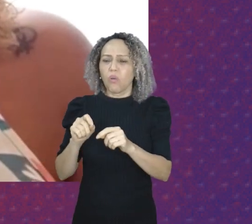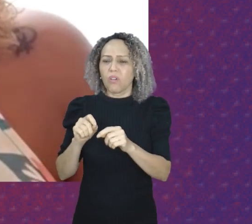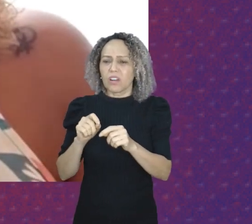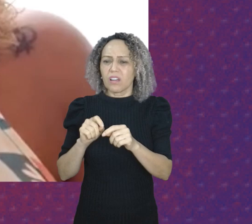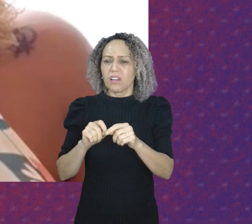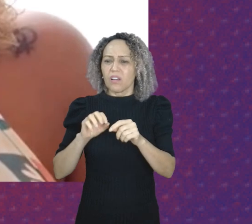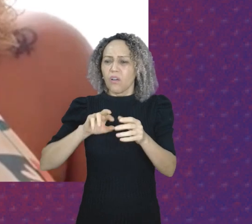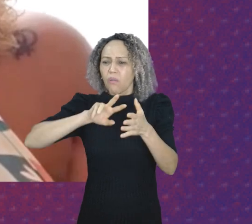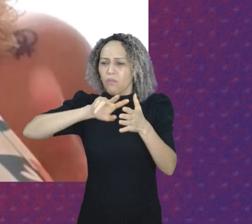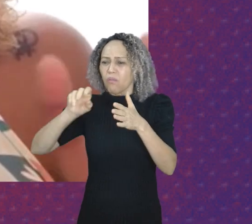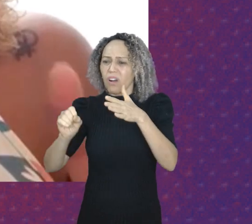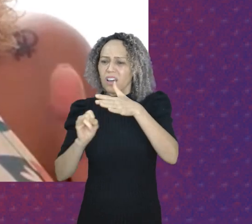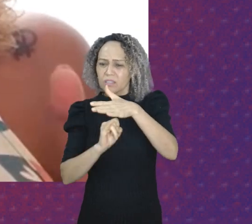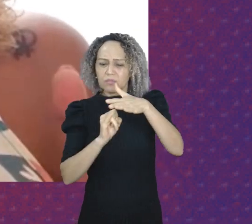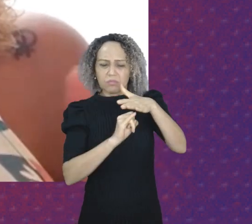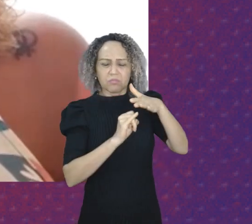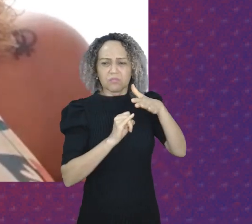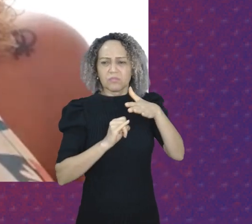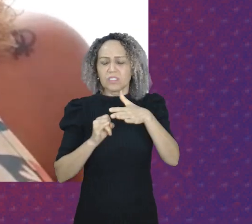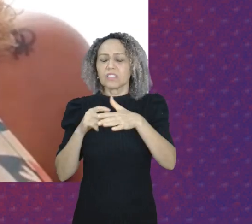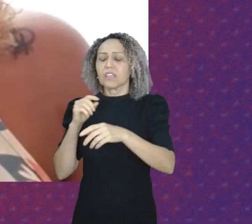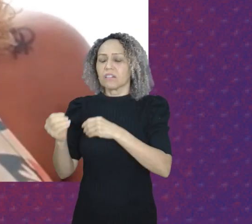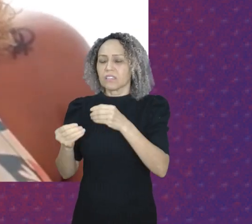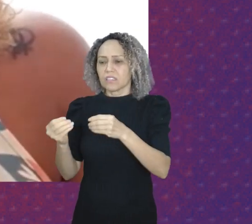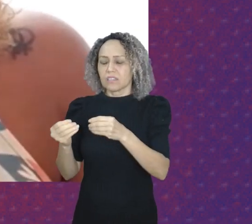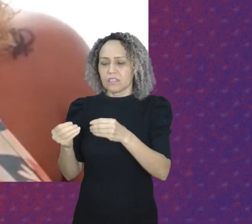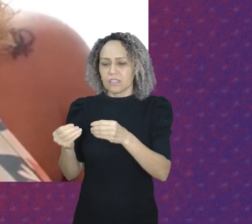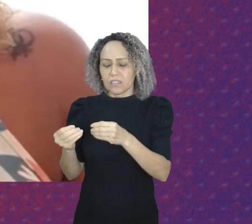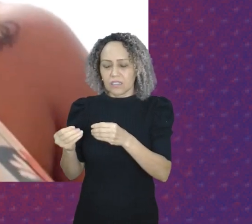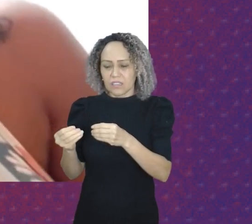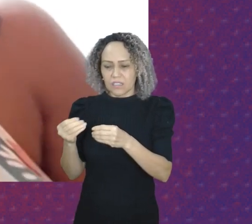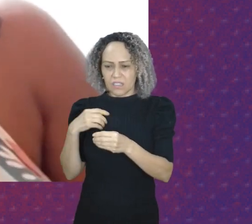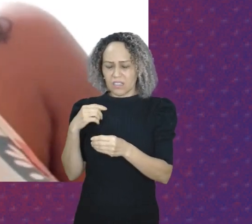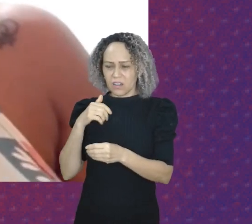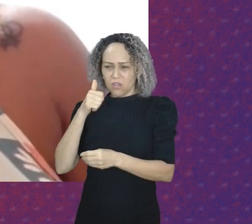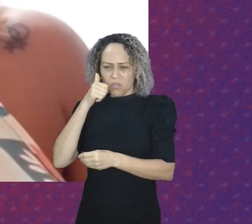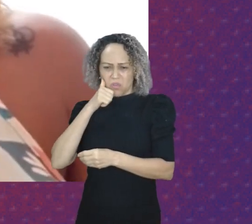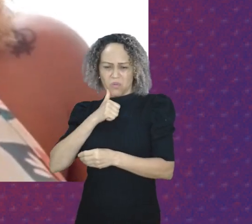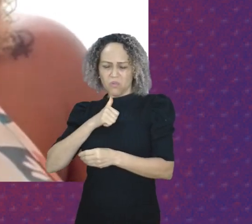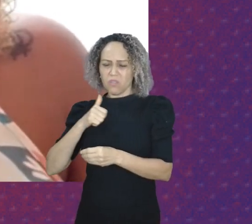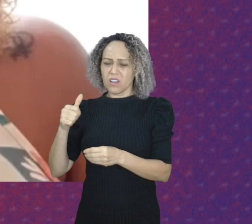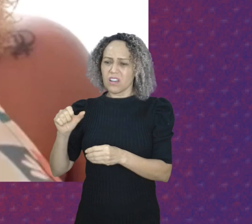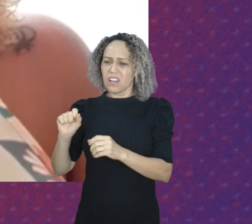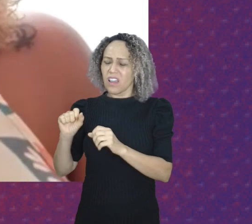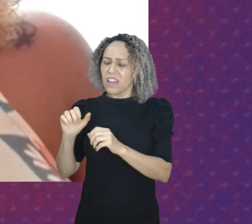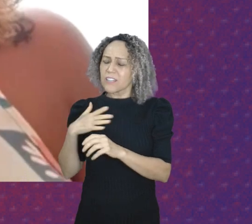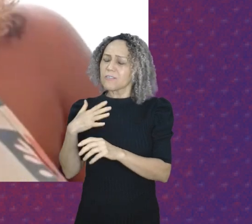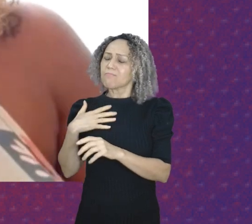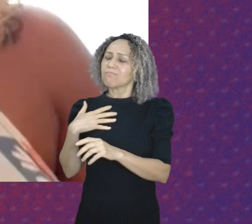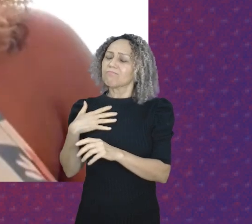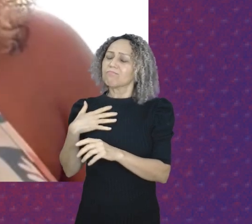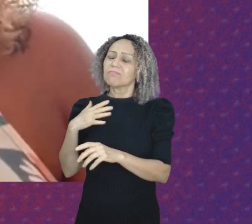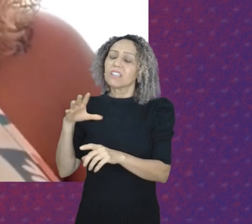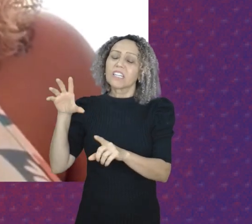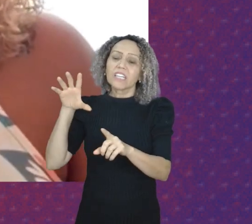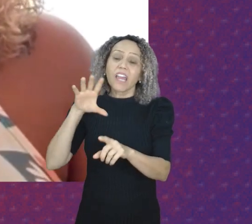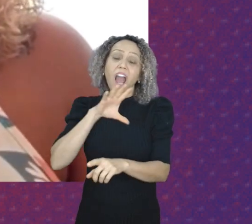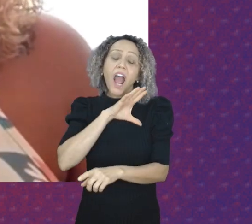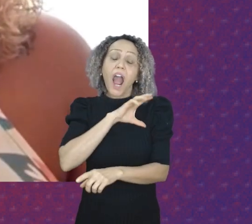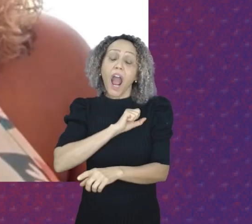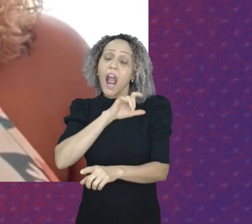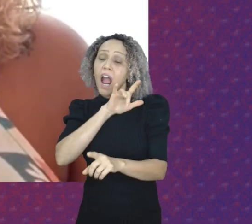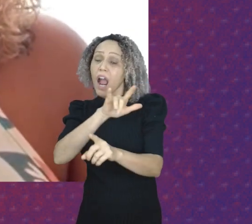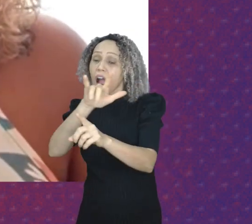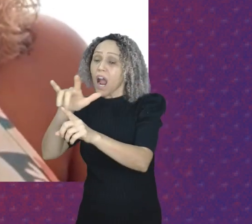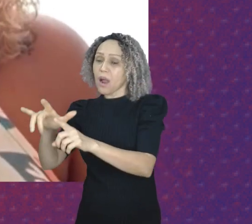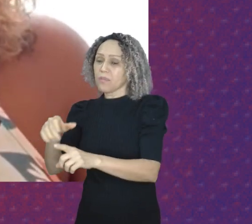a frente de mulheres que amam mulheres nacionais, organizada, que fizeram. E aí, por que a gente está colocando